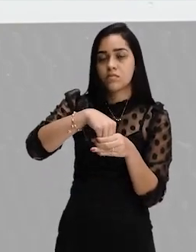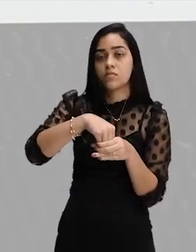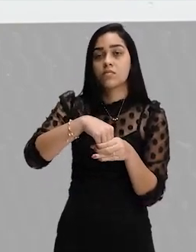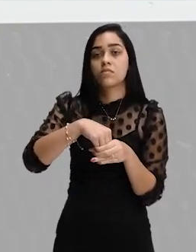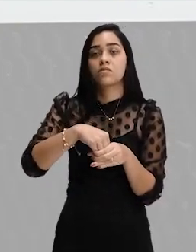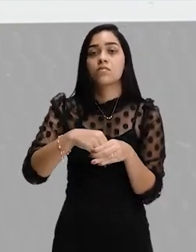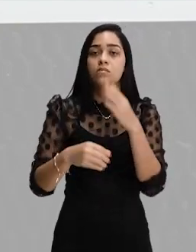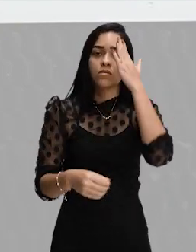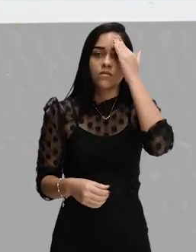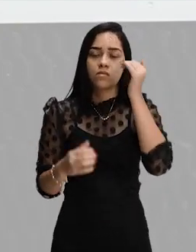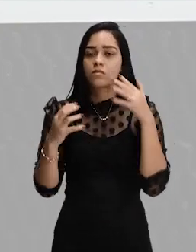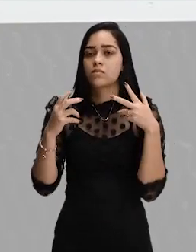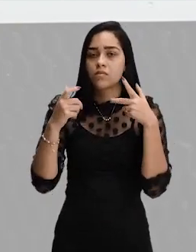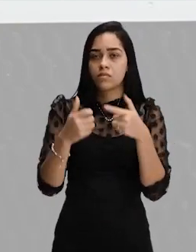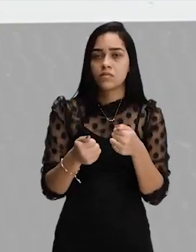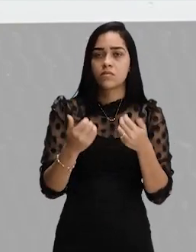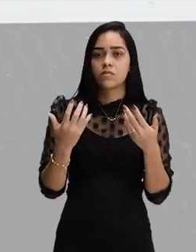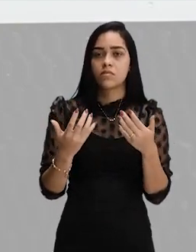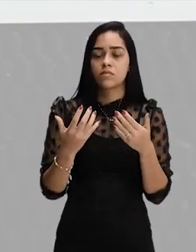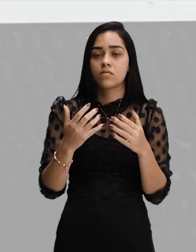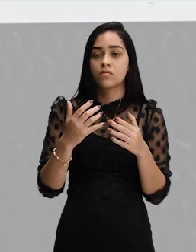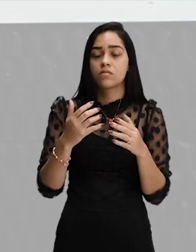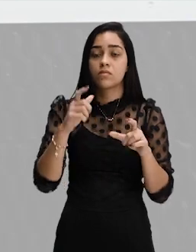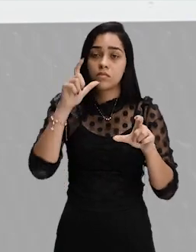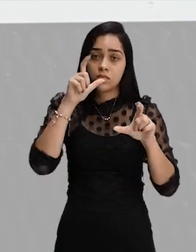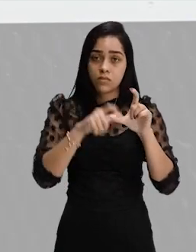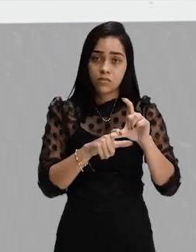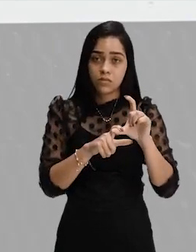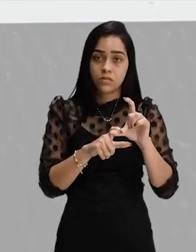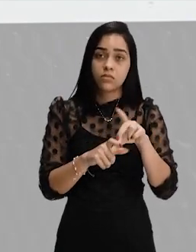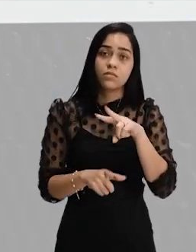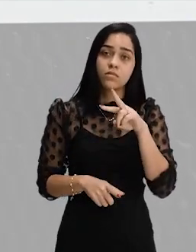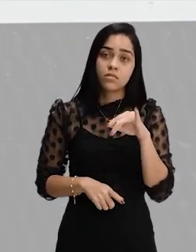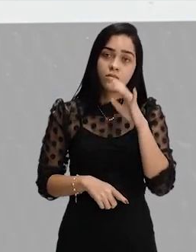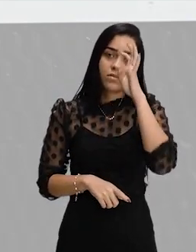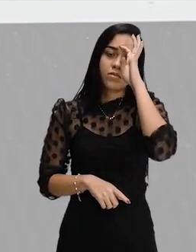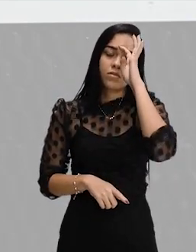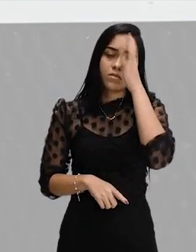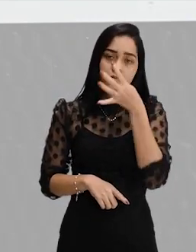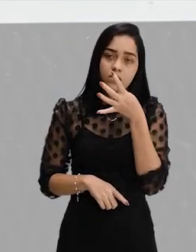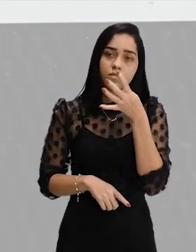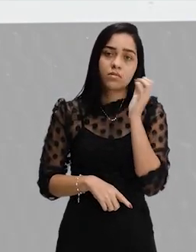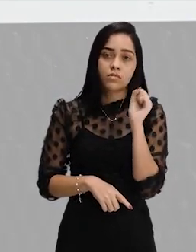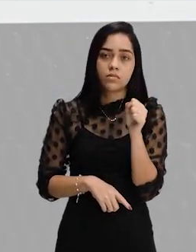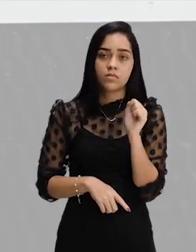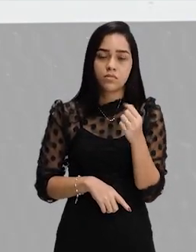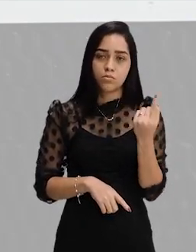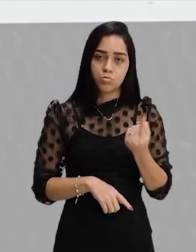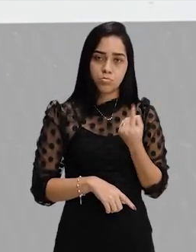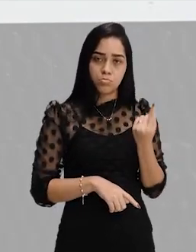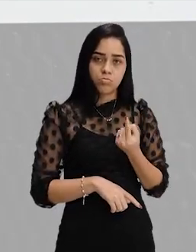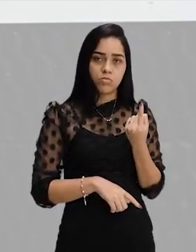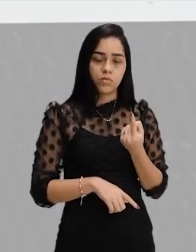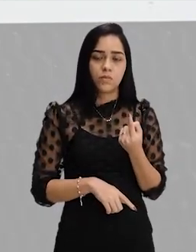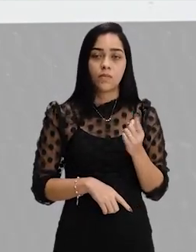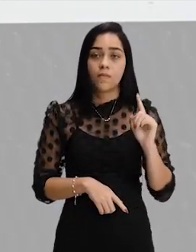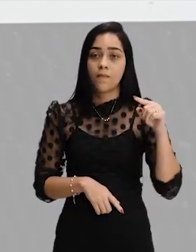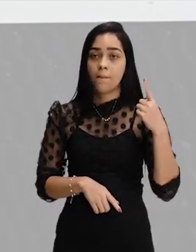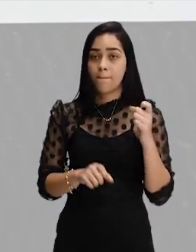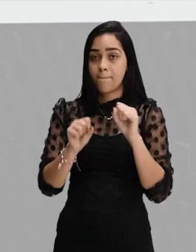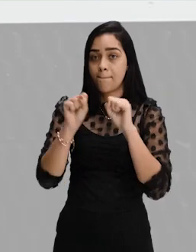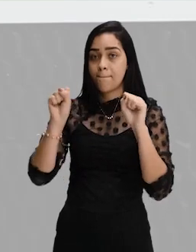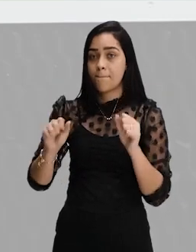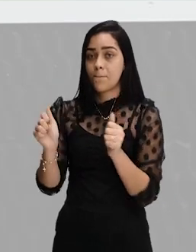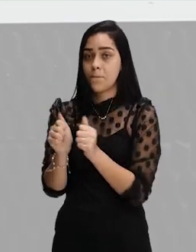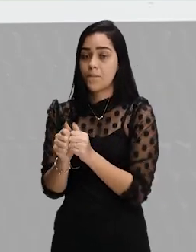gente considera que elas estão independentes. Então, primeiro a gente vai resolver de forma isolada cada uma inequação. Aí